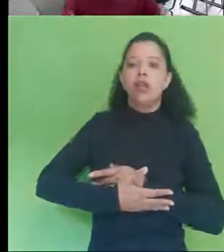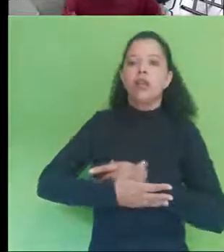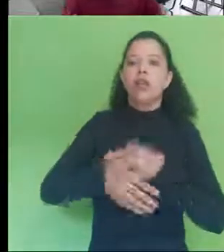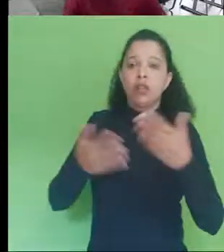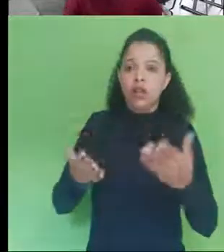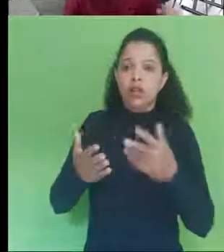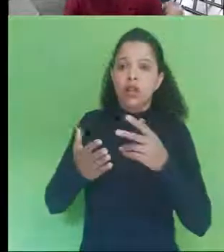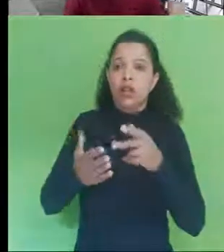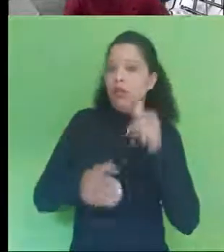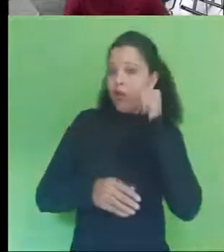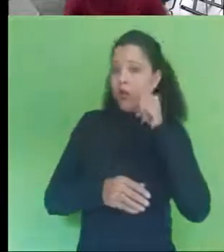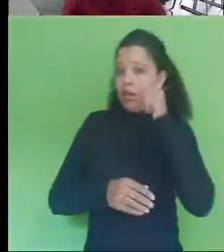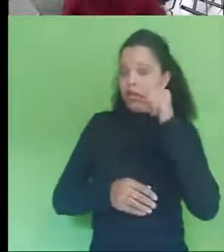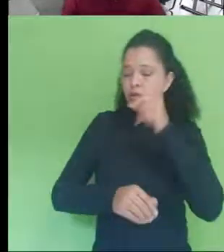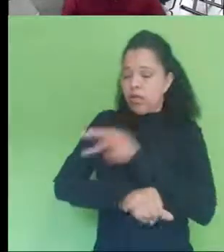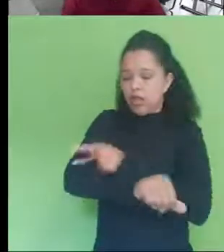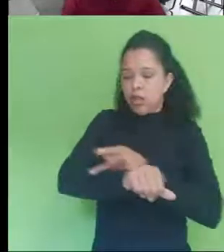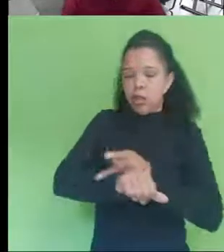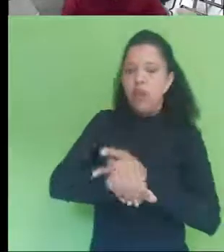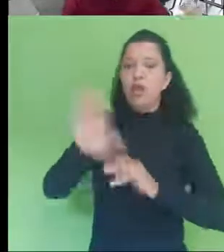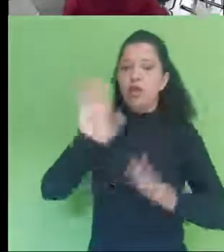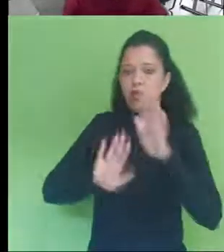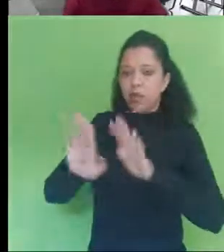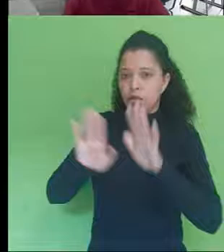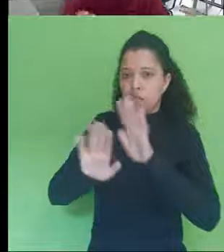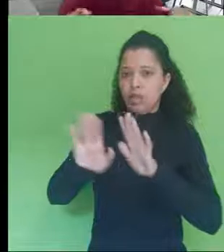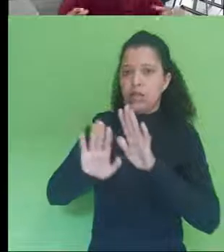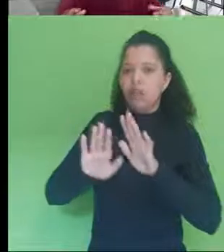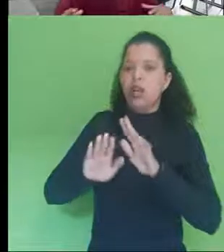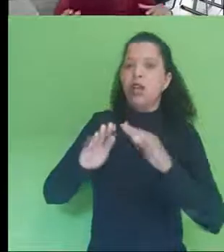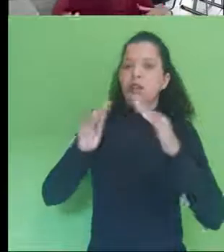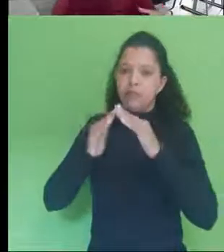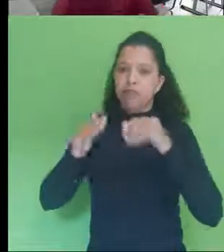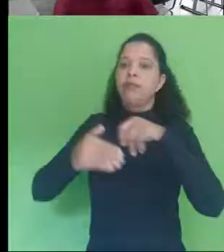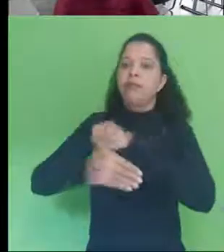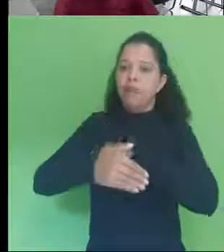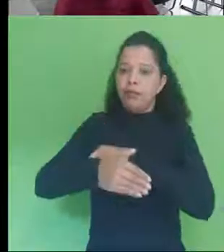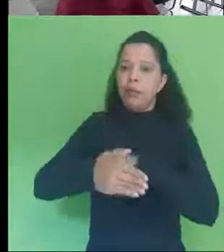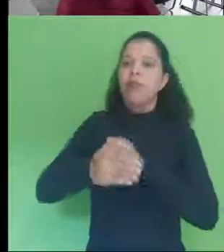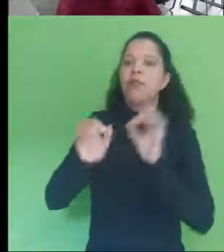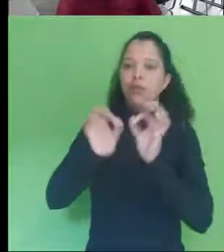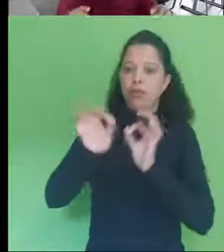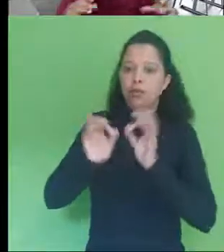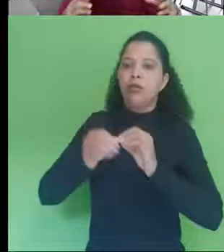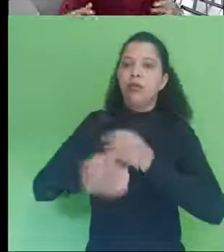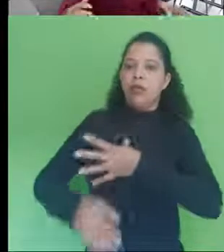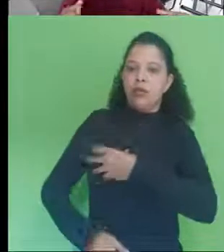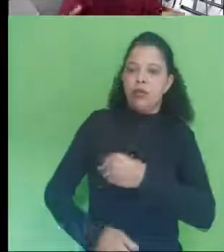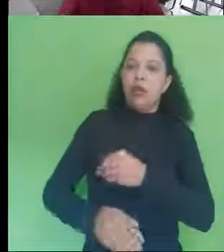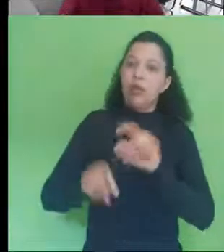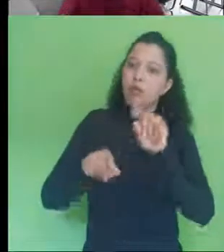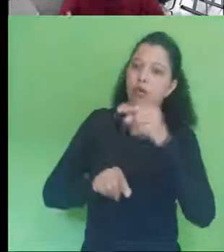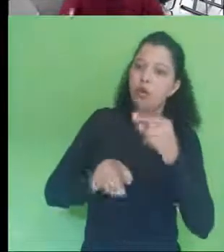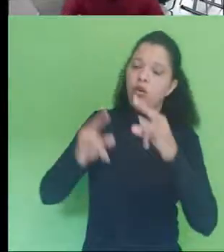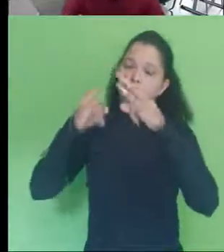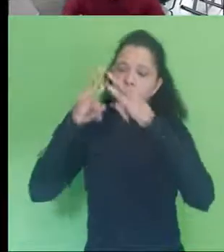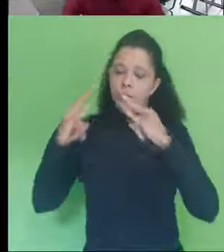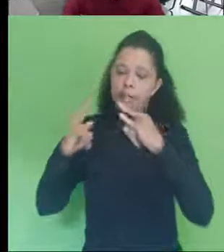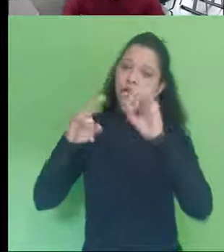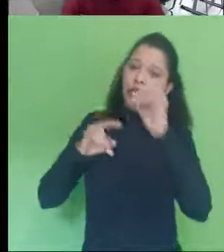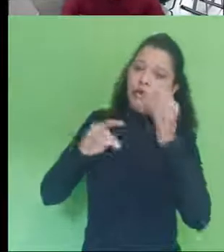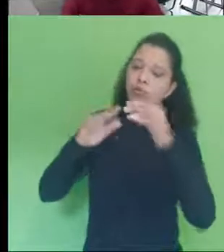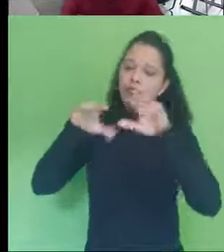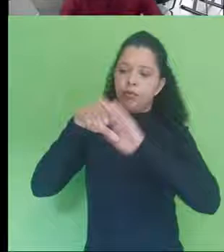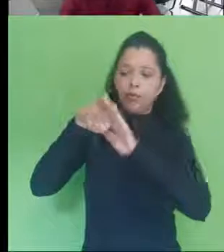Então, outro conceito. As mulheres primitivas cuidavam dos afazeres em casa ou na cabana,